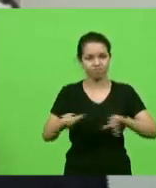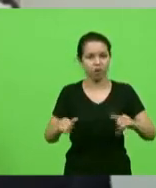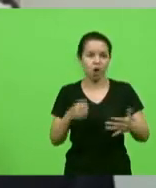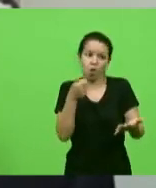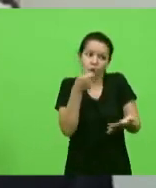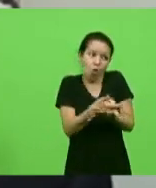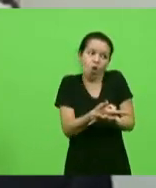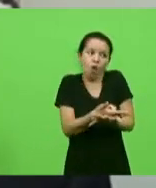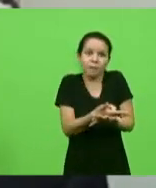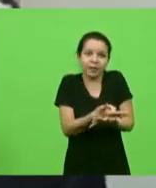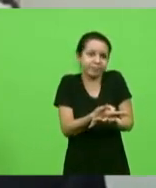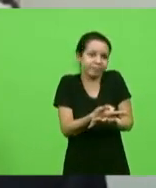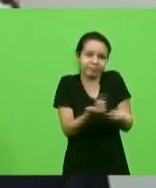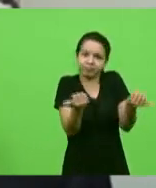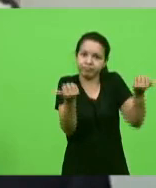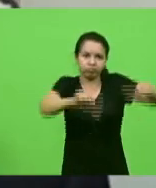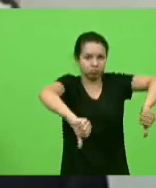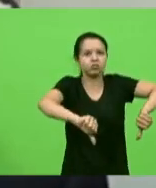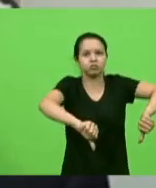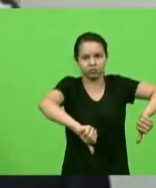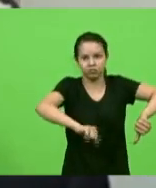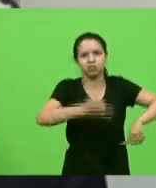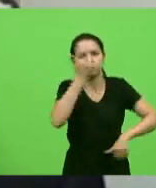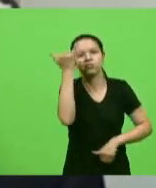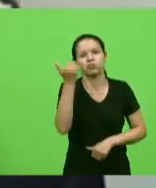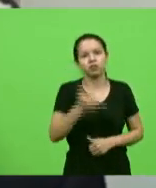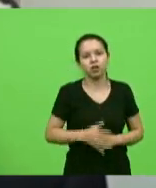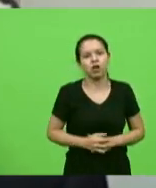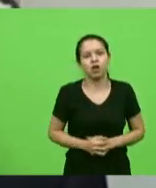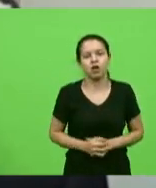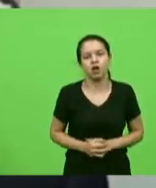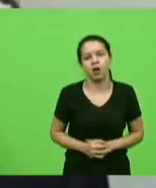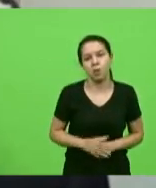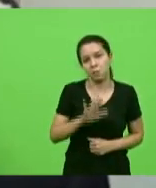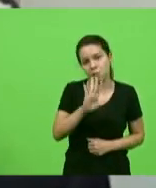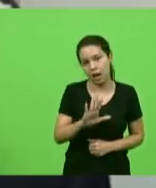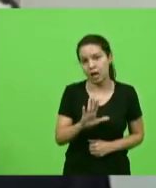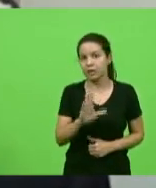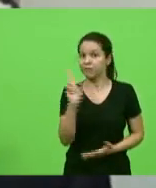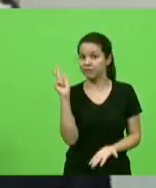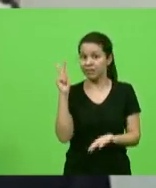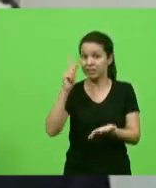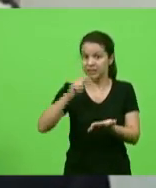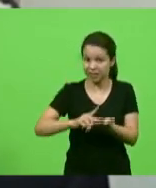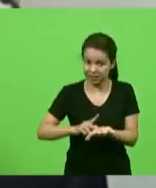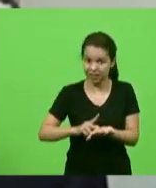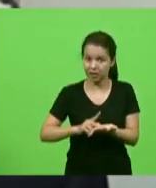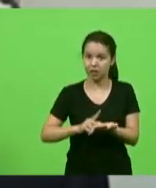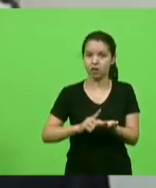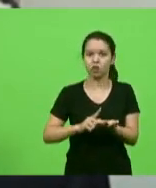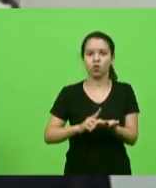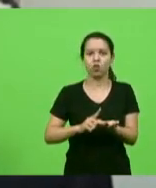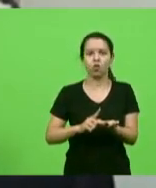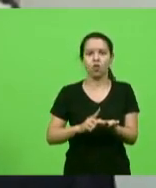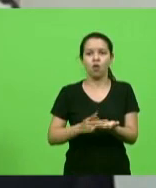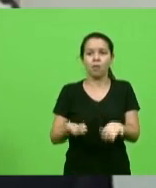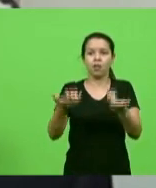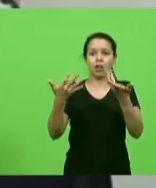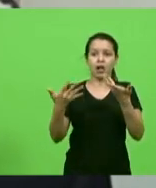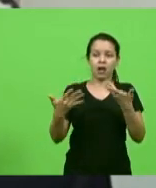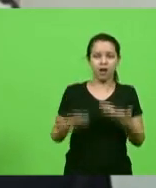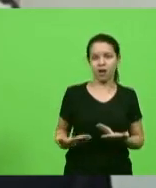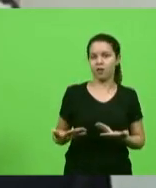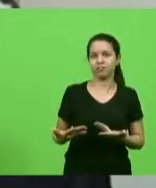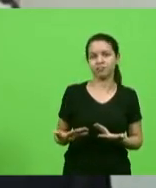compra desastrosa entretanto sem nenhum elemento verdadeiramente consistente nem mesmo